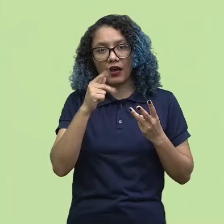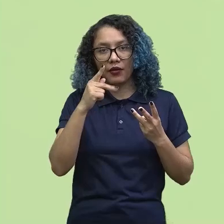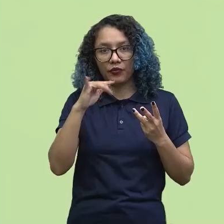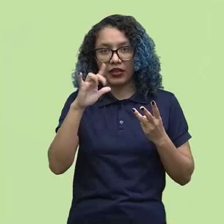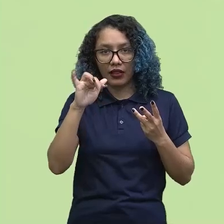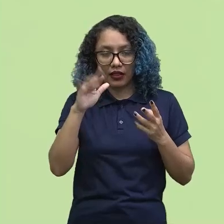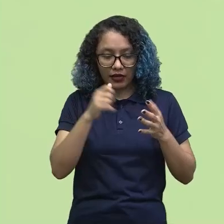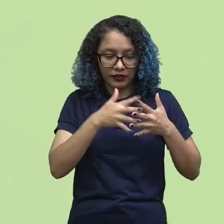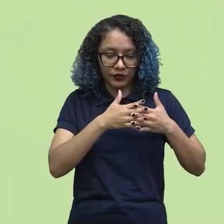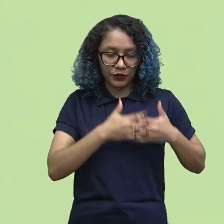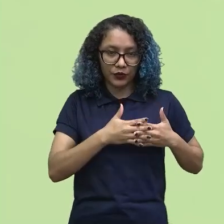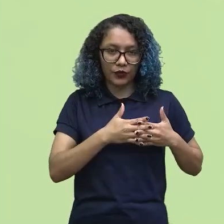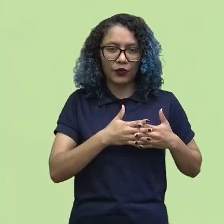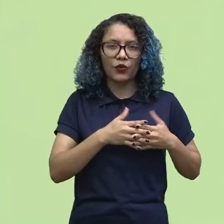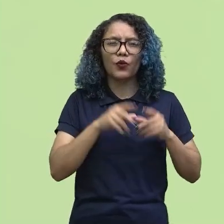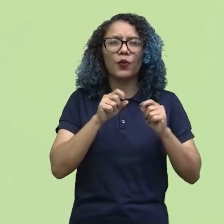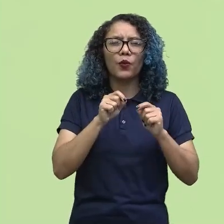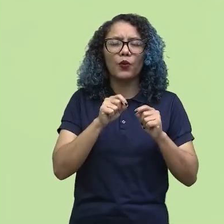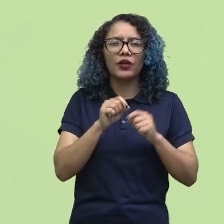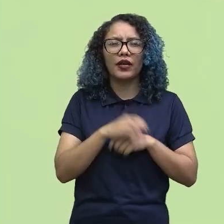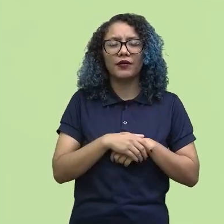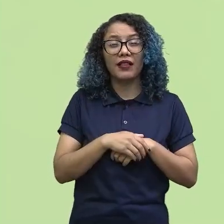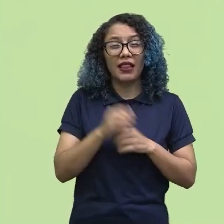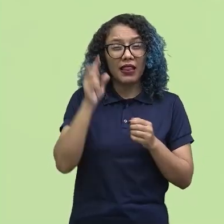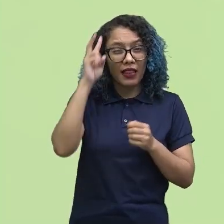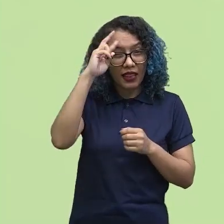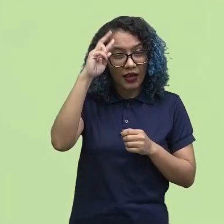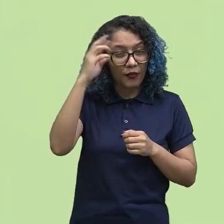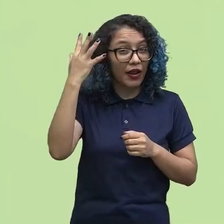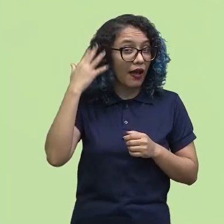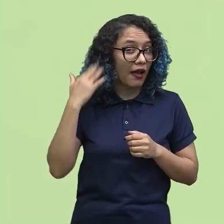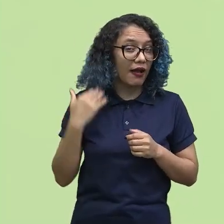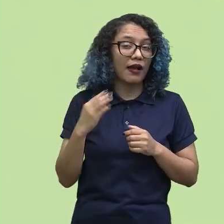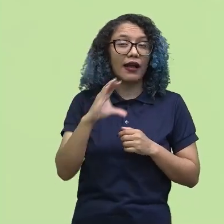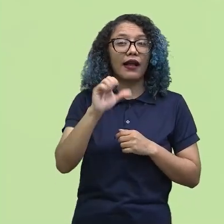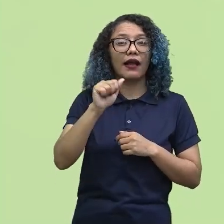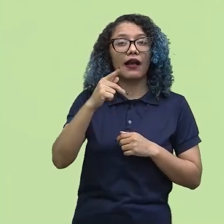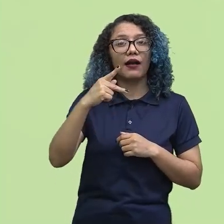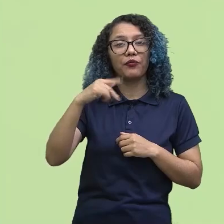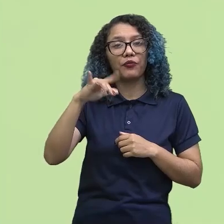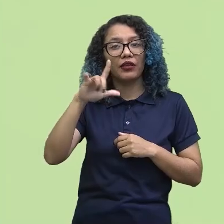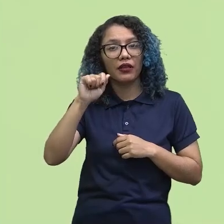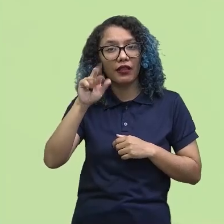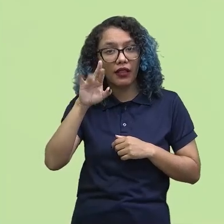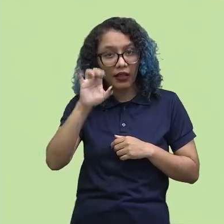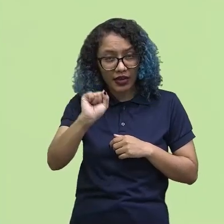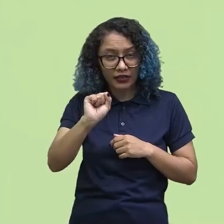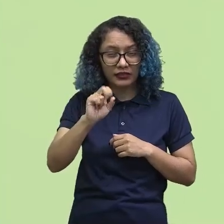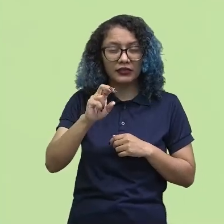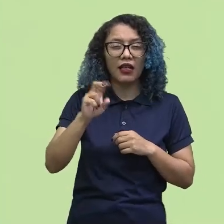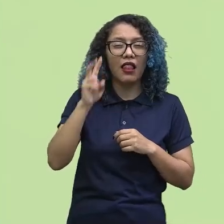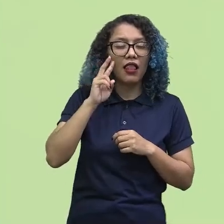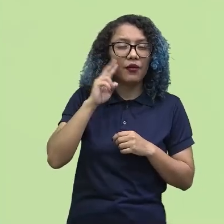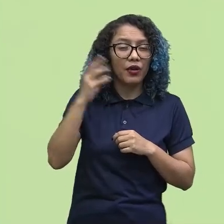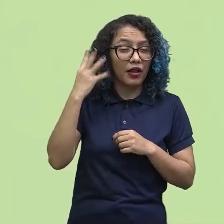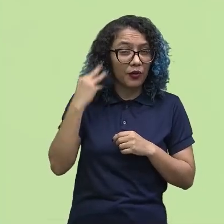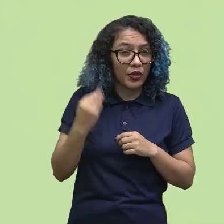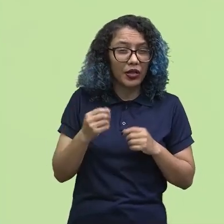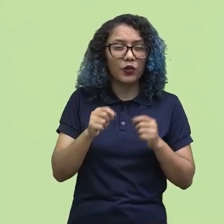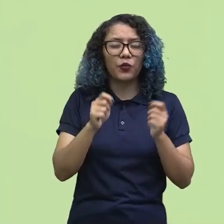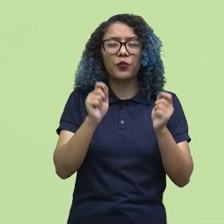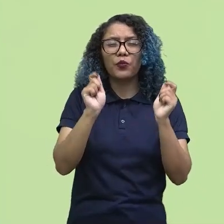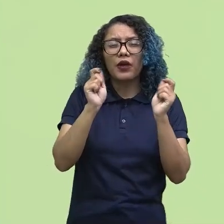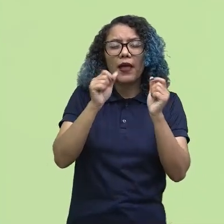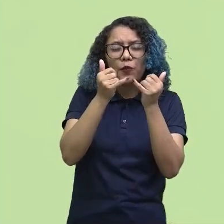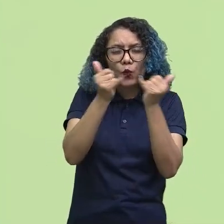cabelo, né? O fio de cabelo, é porque ele é um vaso bem fininho mesmo, para que ele possa chegar em regiões mais distantes aí do nosso